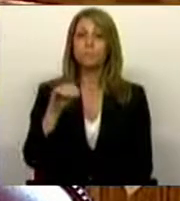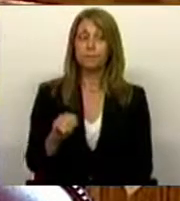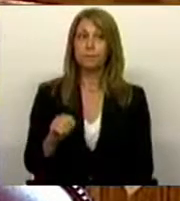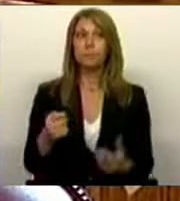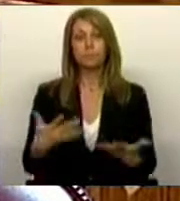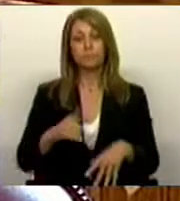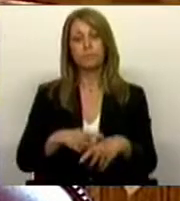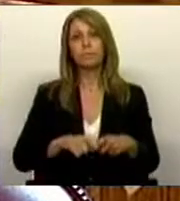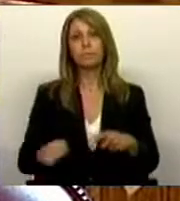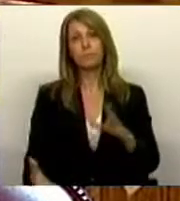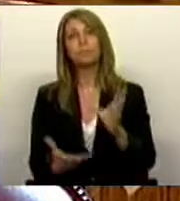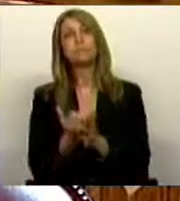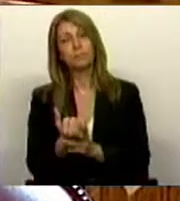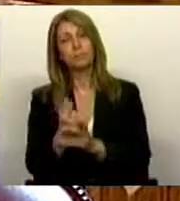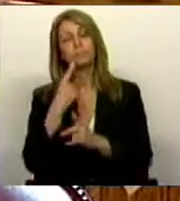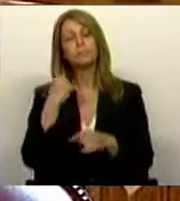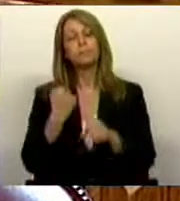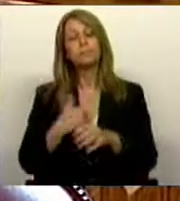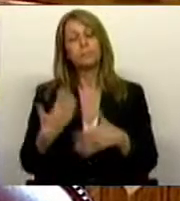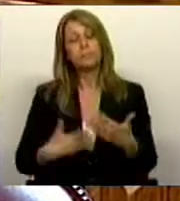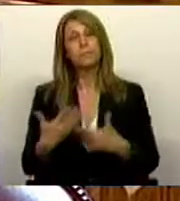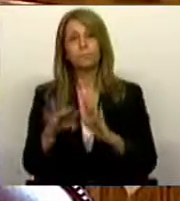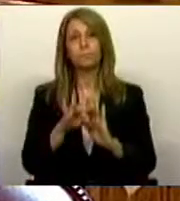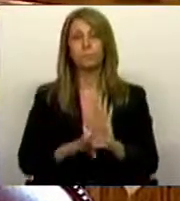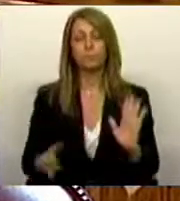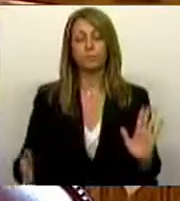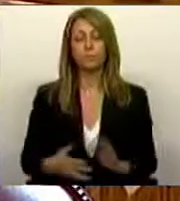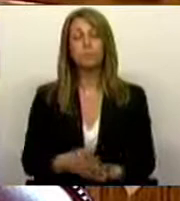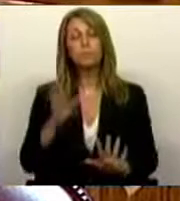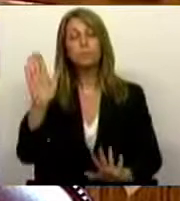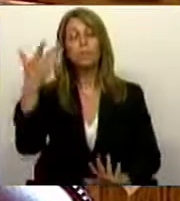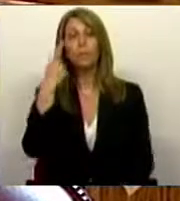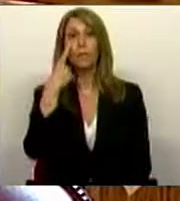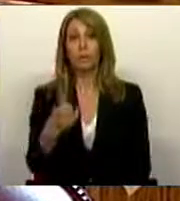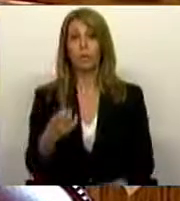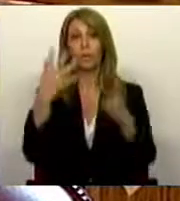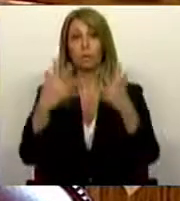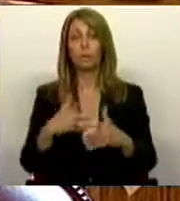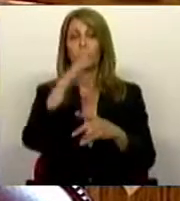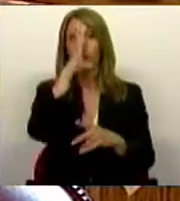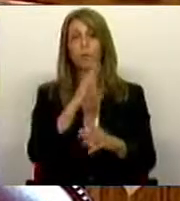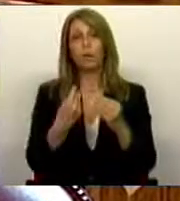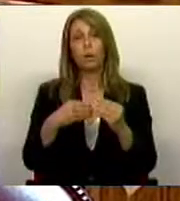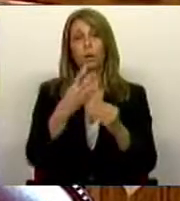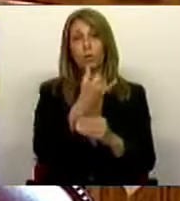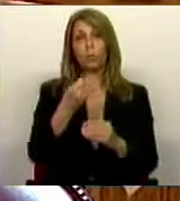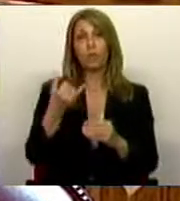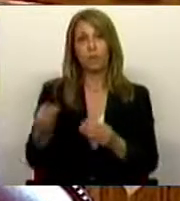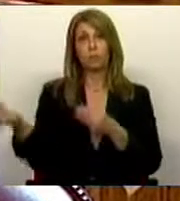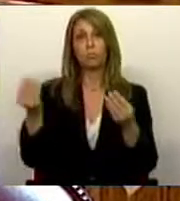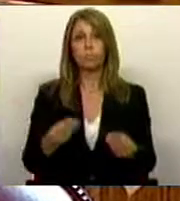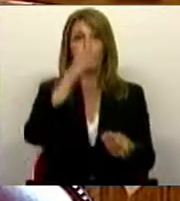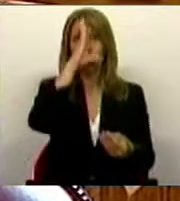neste período de retoma da atividade programada. A grande prioridade identificada pelo Orçamento de Estado de 2020 apresentado